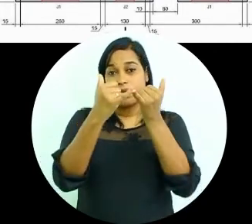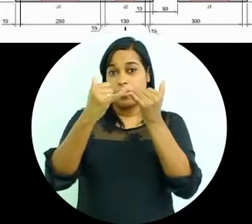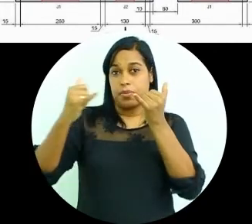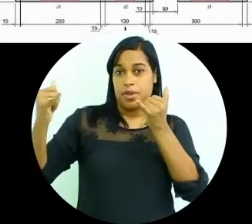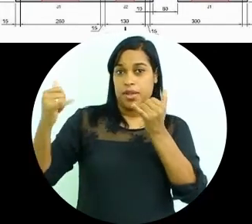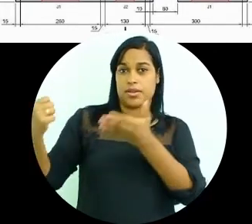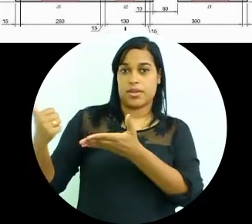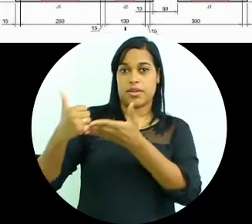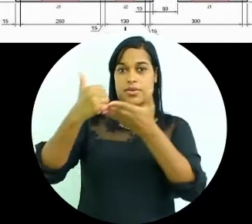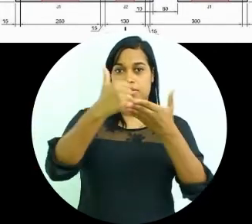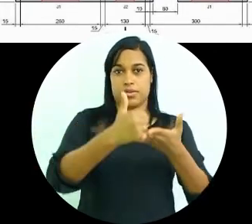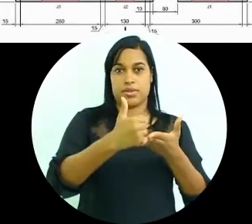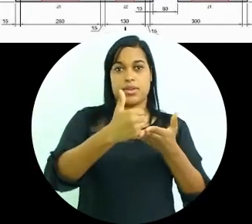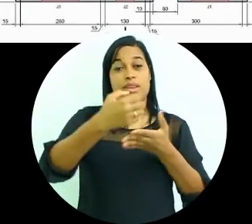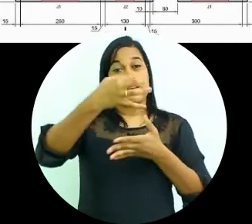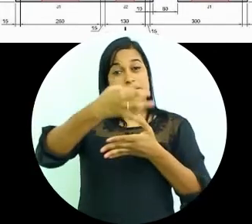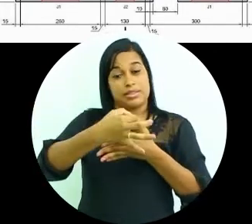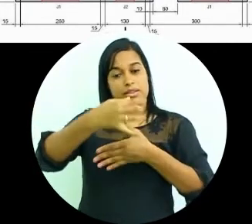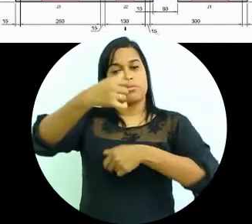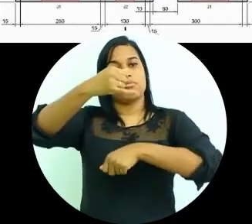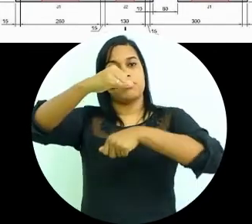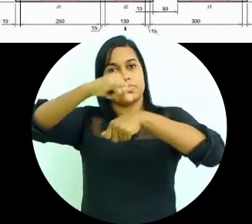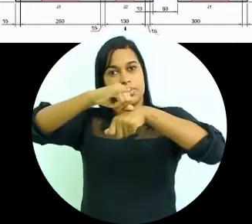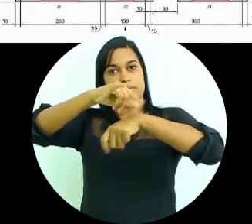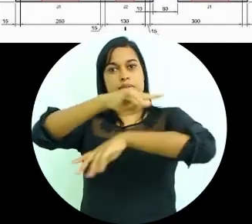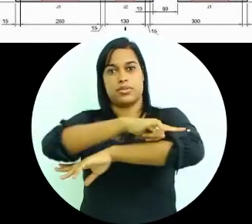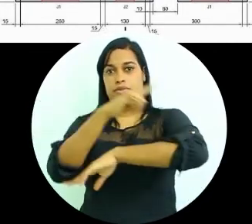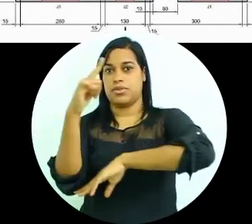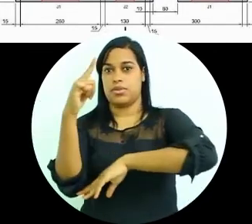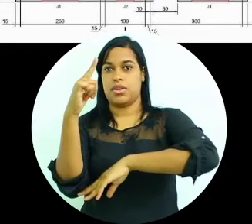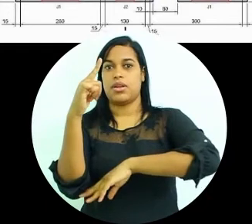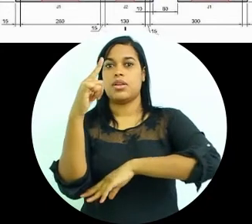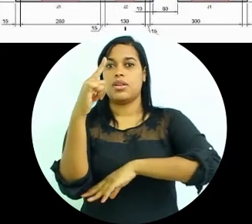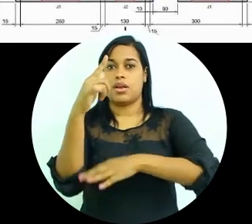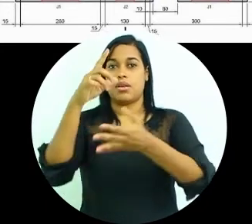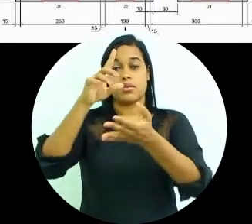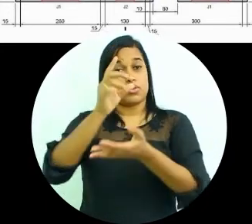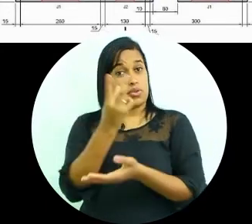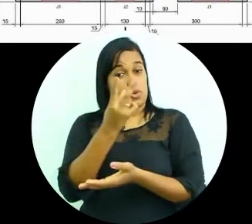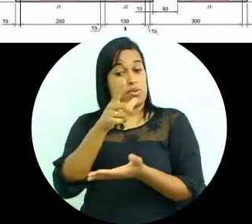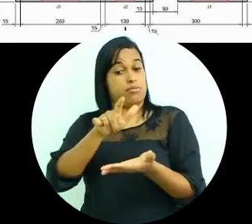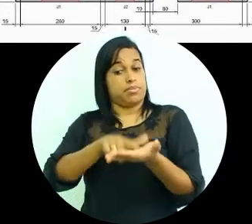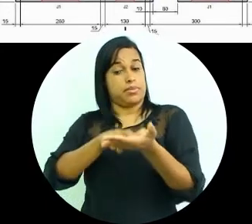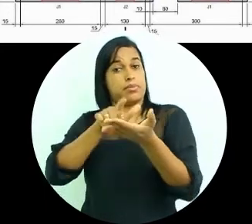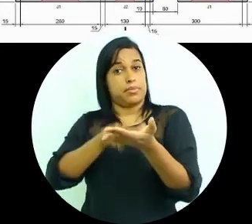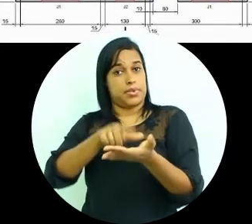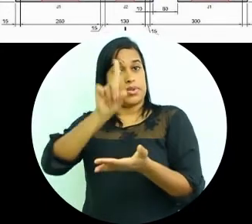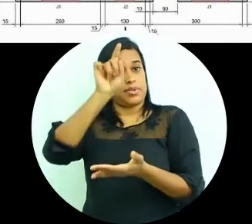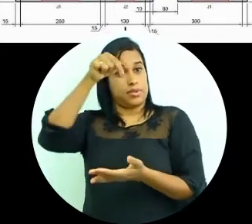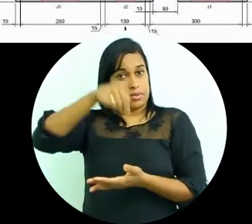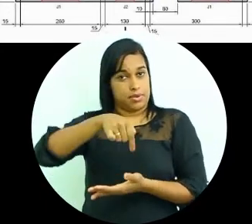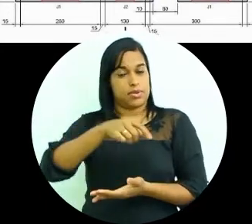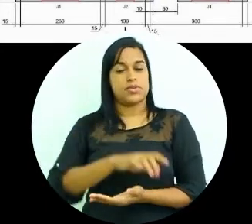clicar sobre a linha auxiliar no meio da janela, clico para cima e clico para baixo.